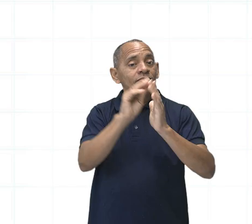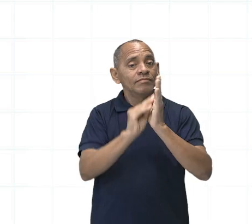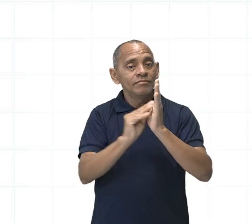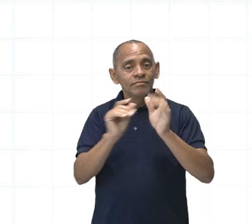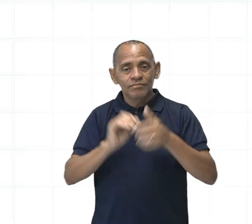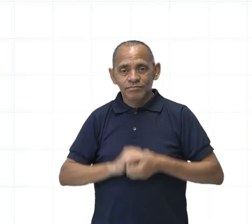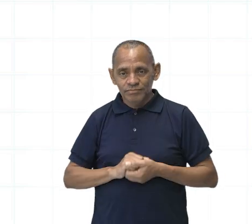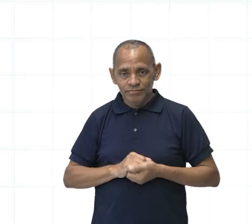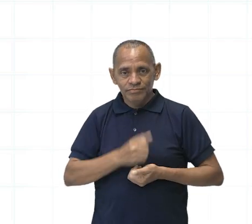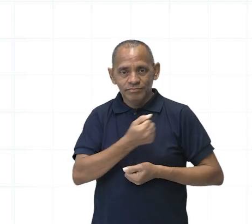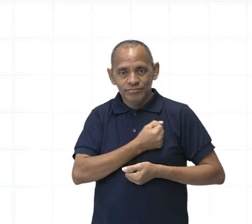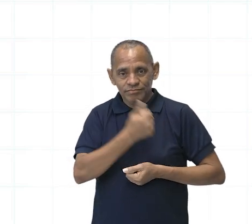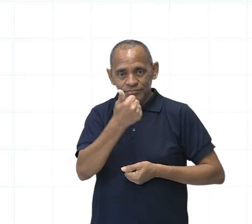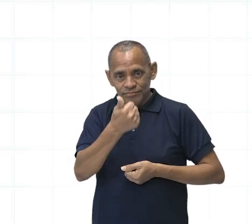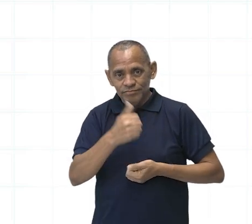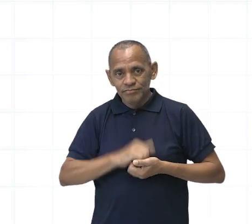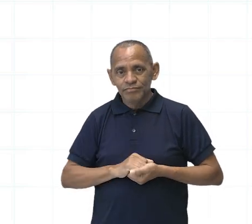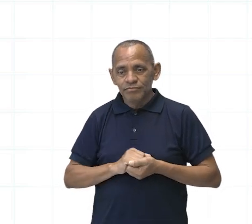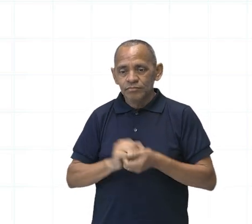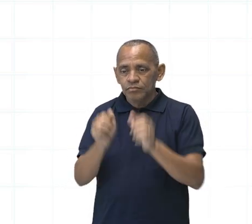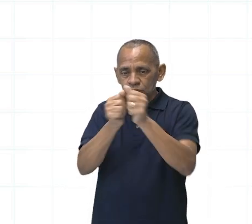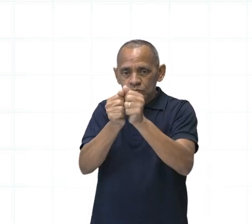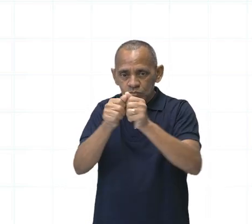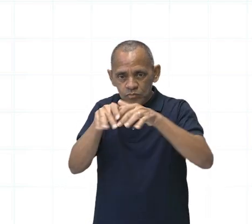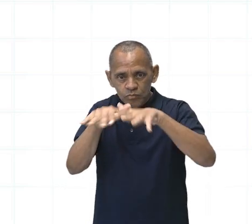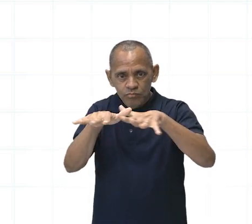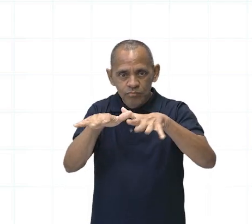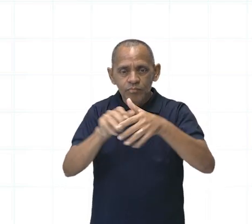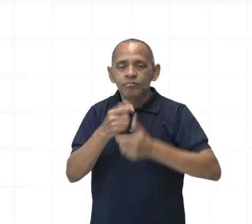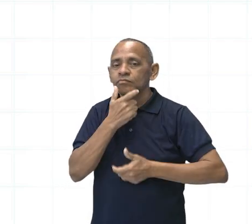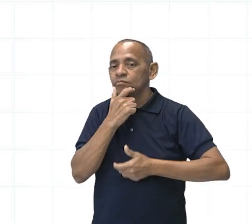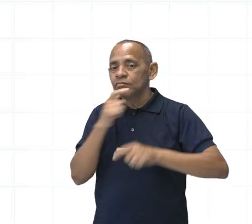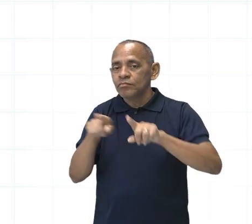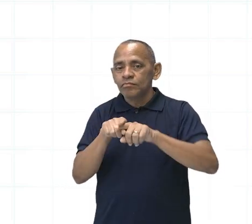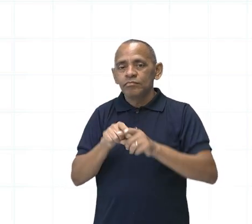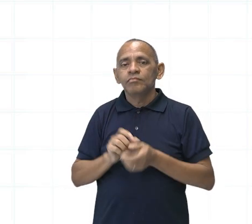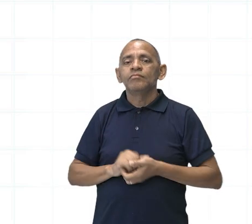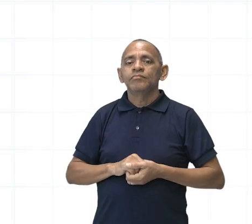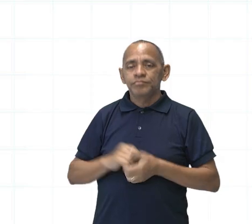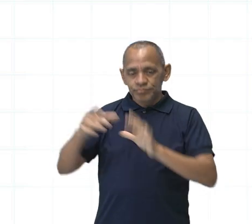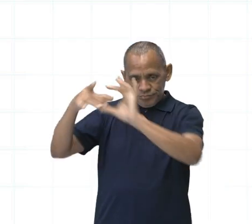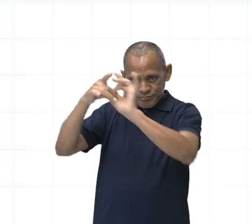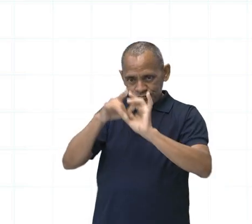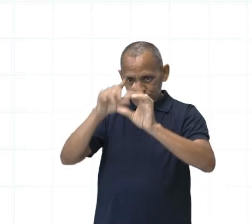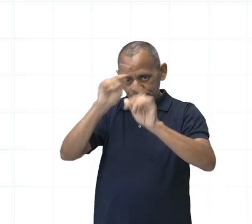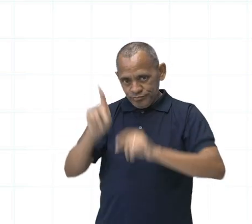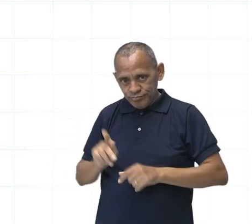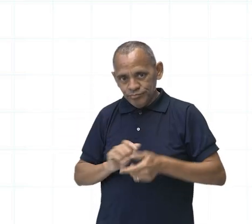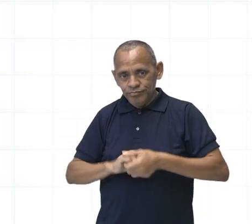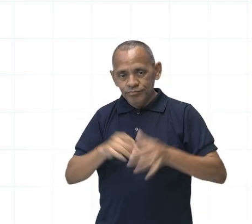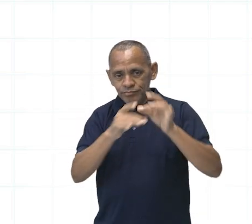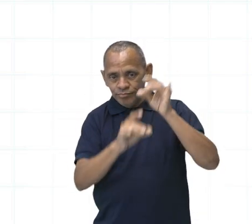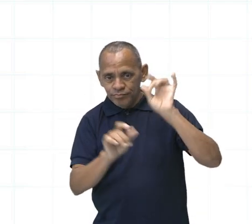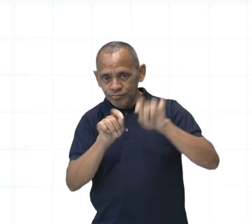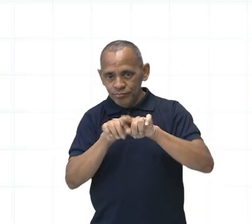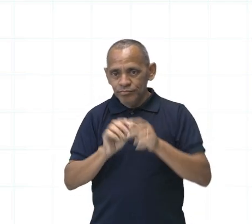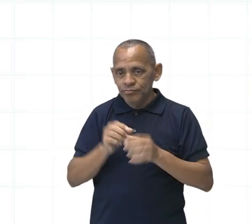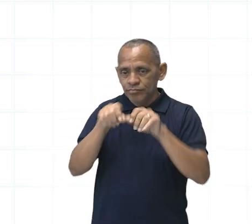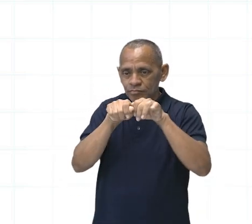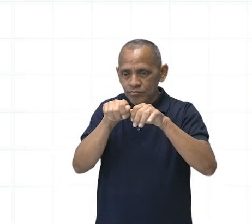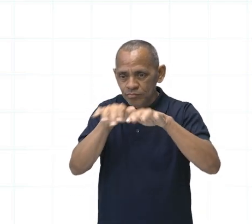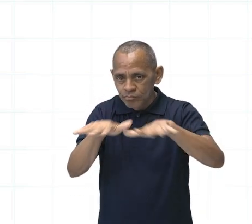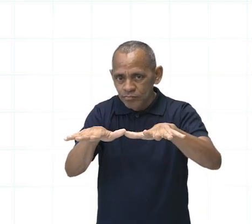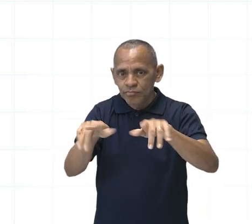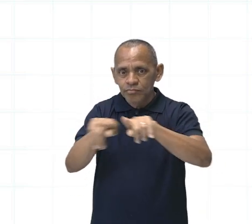conhecimento da aula 1 é a expansão da língua inglesa, contexto histórico. Detalhamento: a expansão da língua inglesa